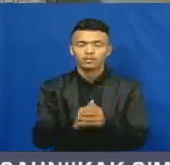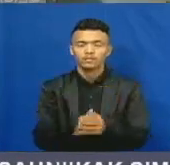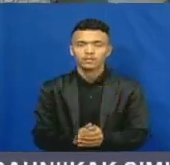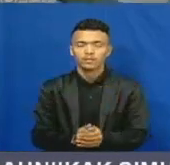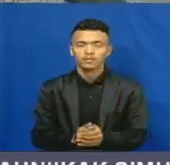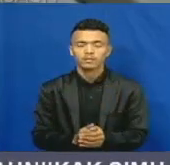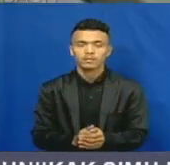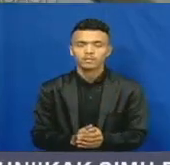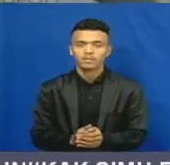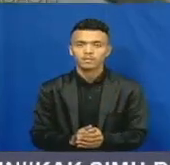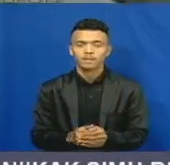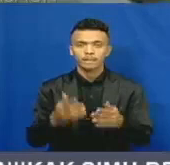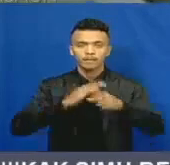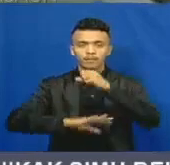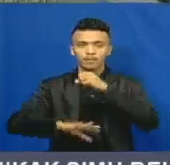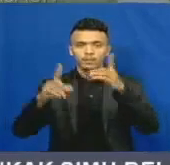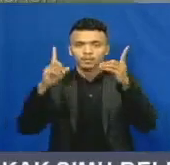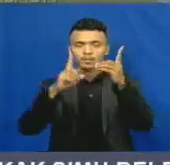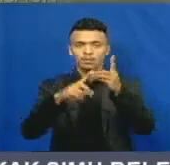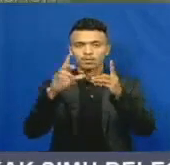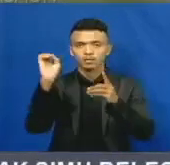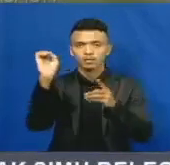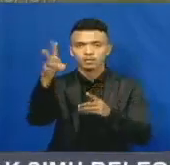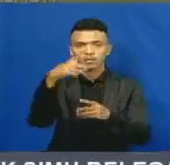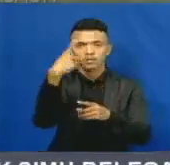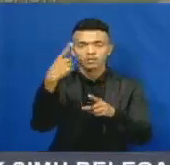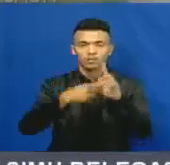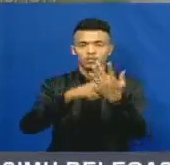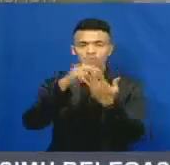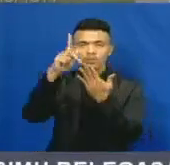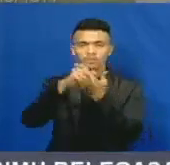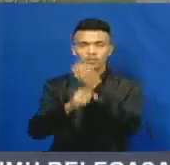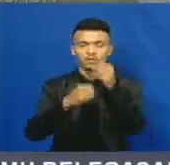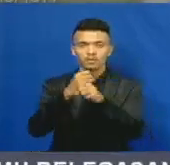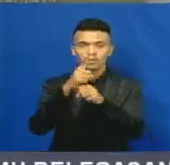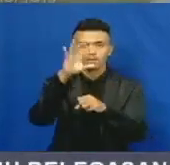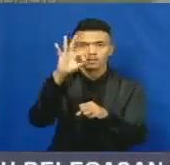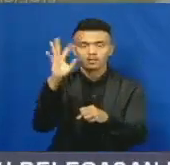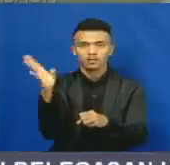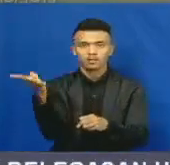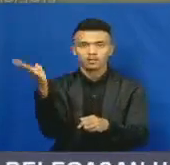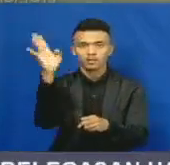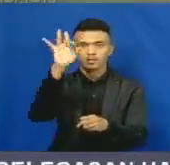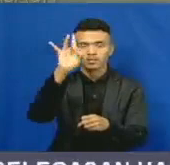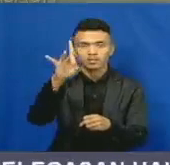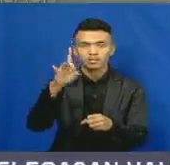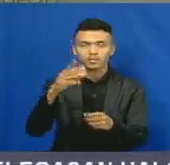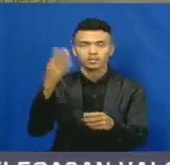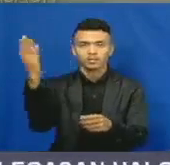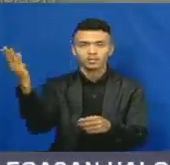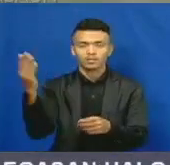Silva de Araújo Monteiro Mores iha loron sanulu resin ida fulan abril tinan rihun ida atusia hatnulu resin walu